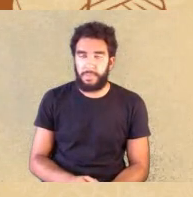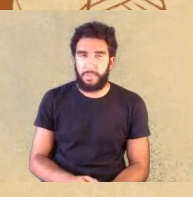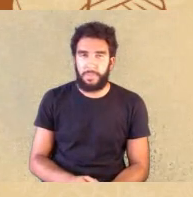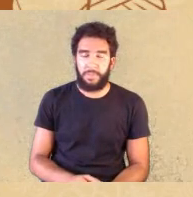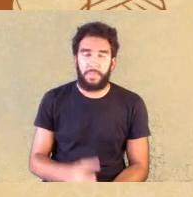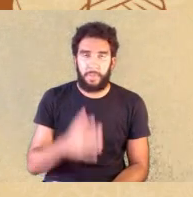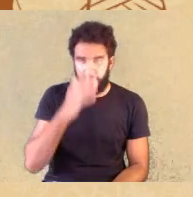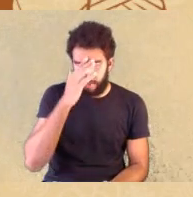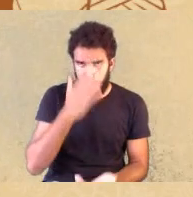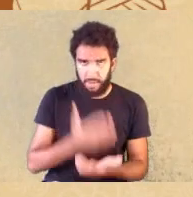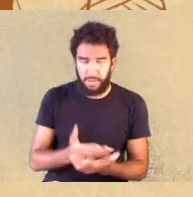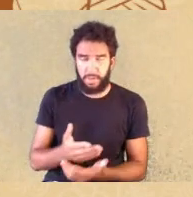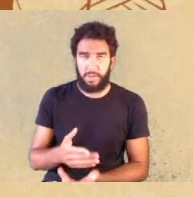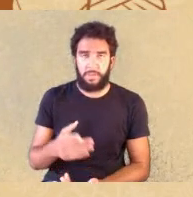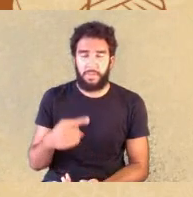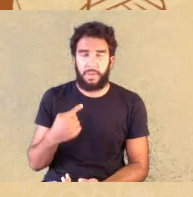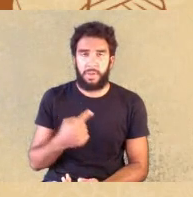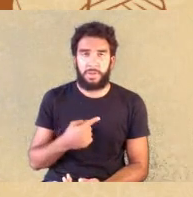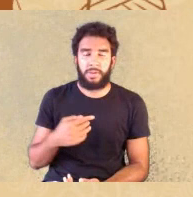tentando resumir aqui.